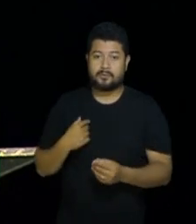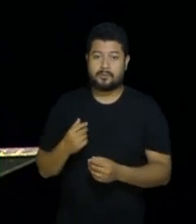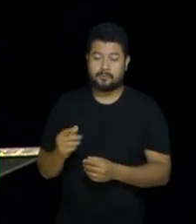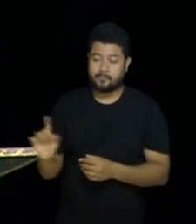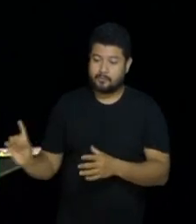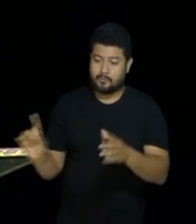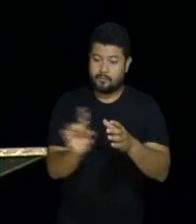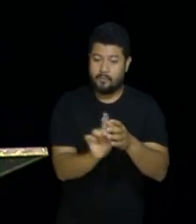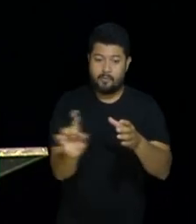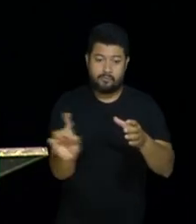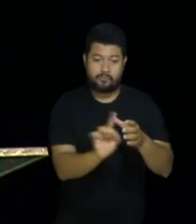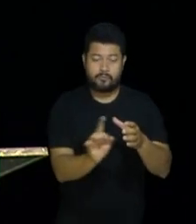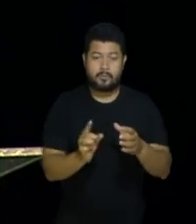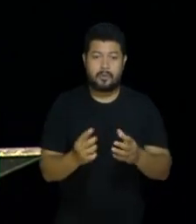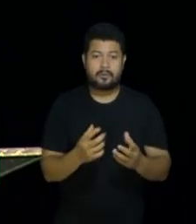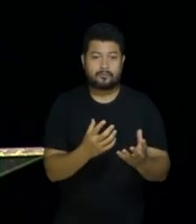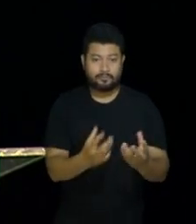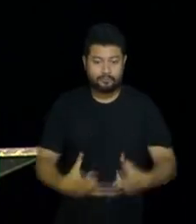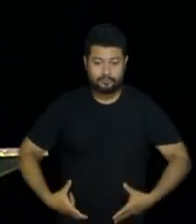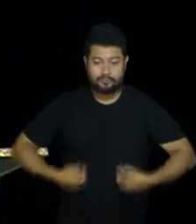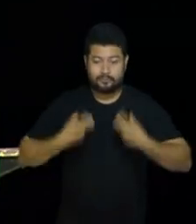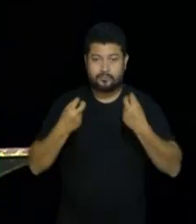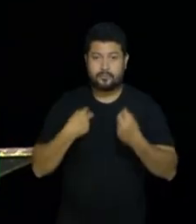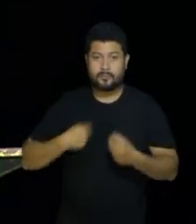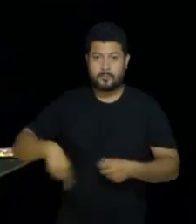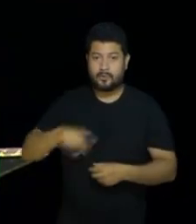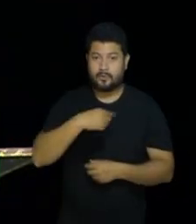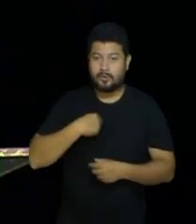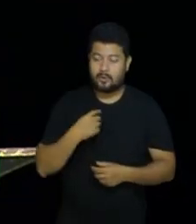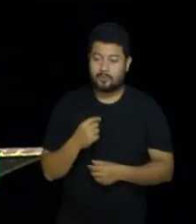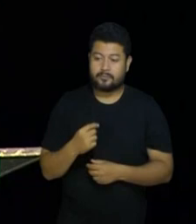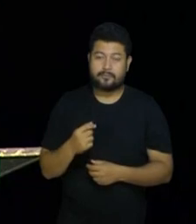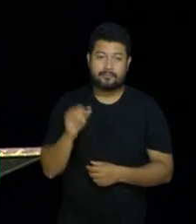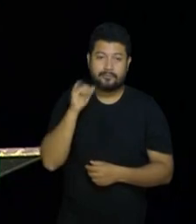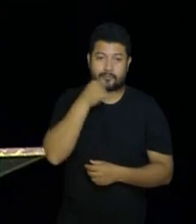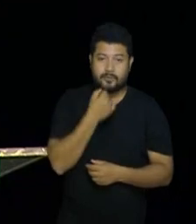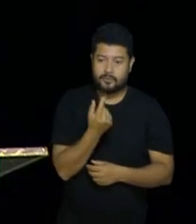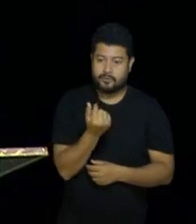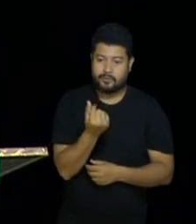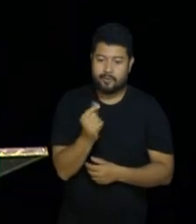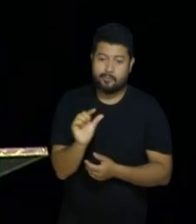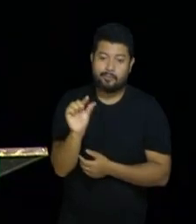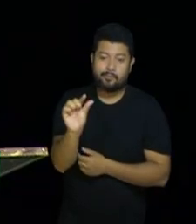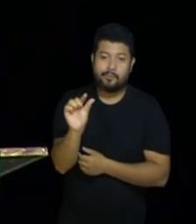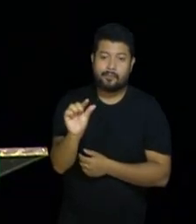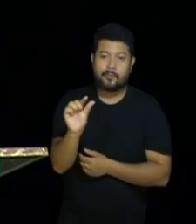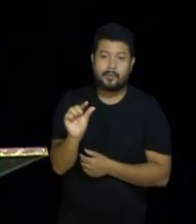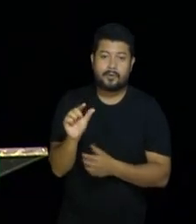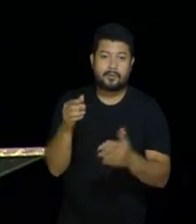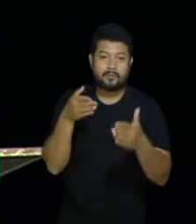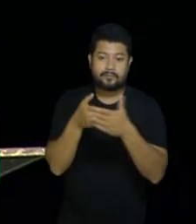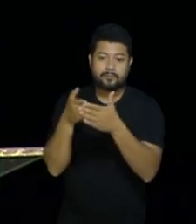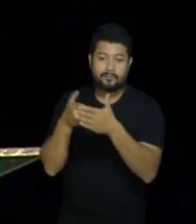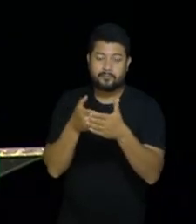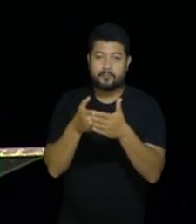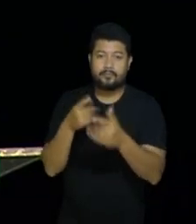crescendo muito. E os nossos recursos financeiros, infelizmente, eles são muito limitados, pelo fato de nós